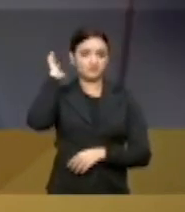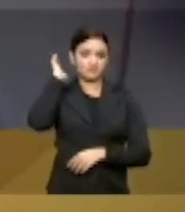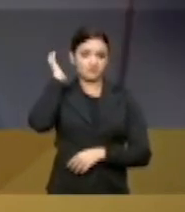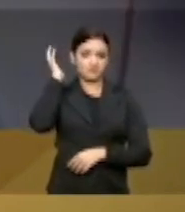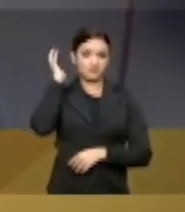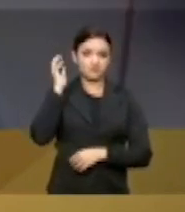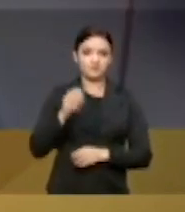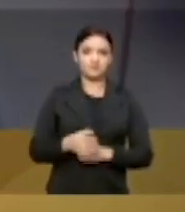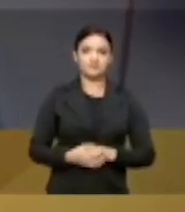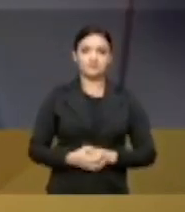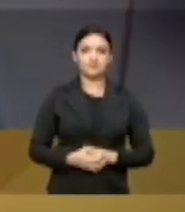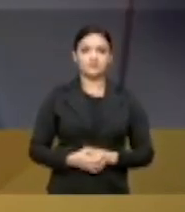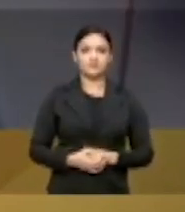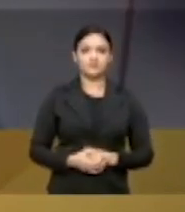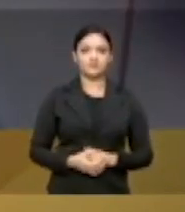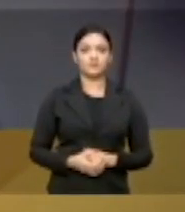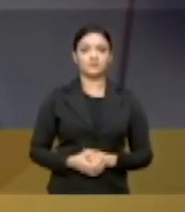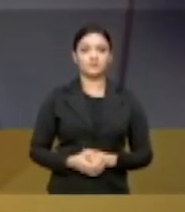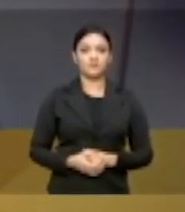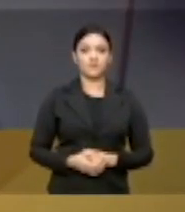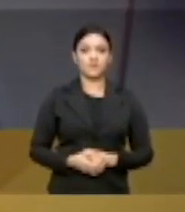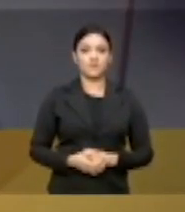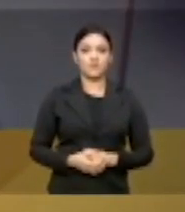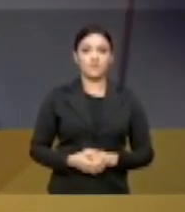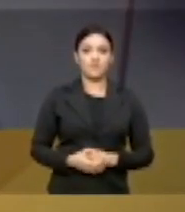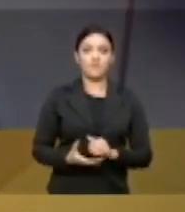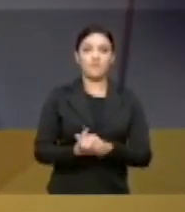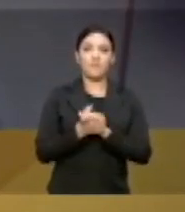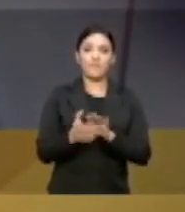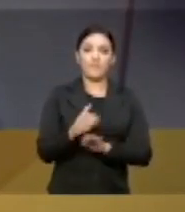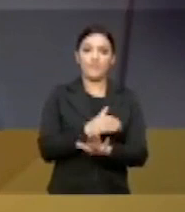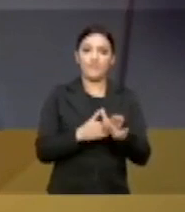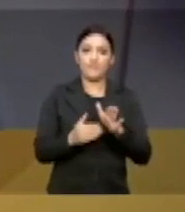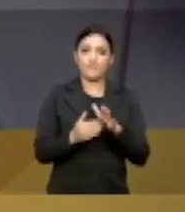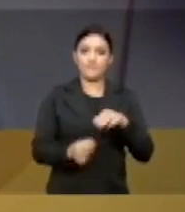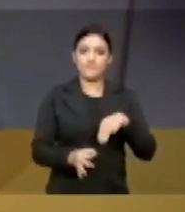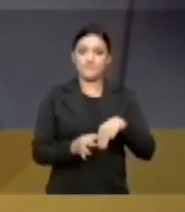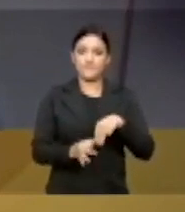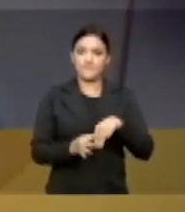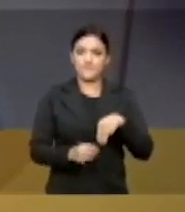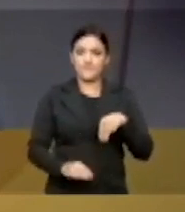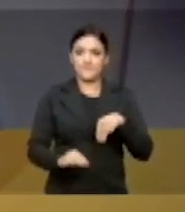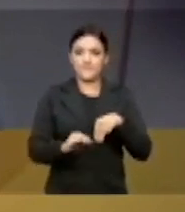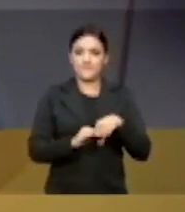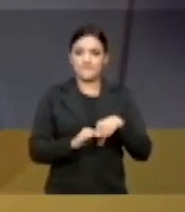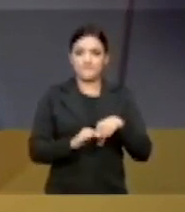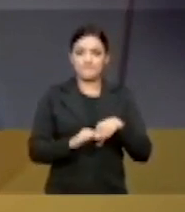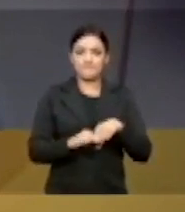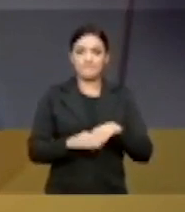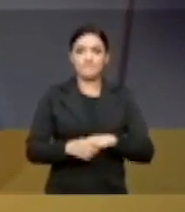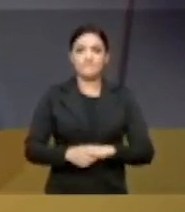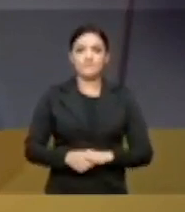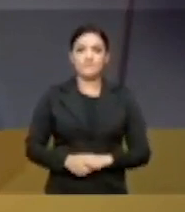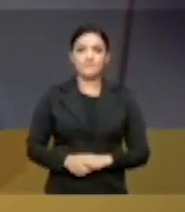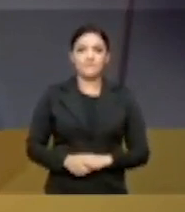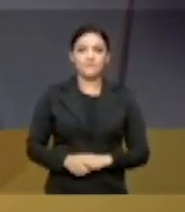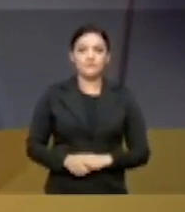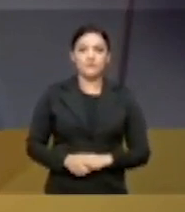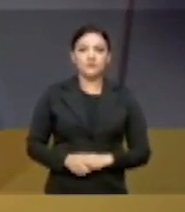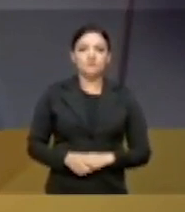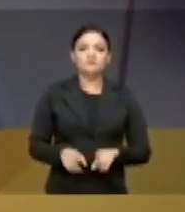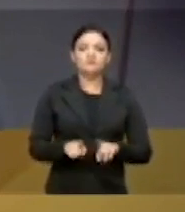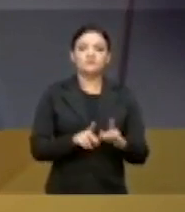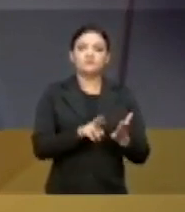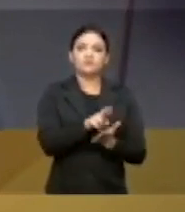excelentíssimos senhores ministros, a todos cumprimento na pessoa do excelentíssimo senhor